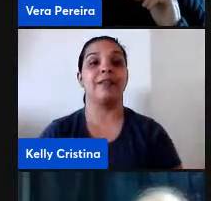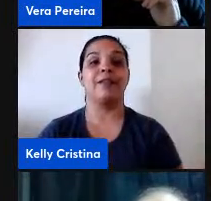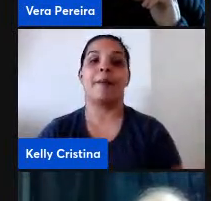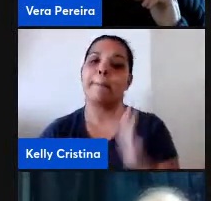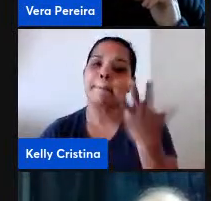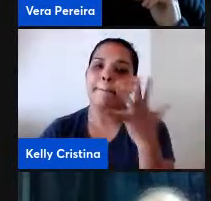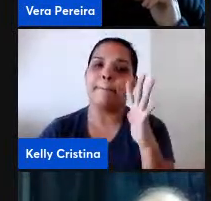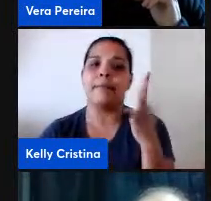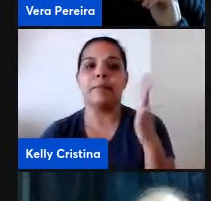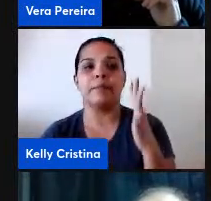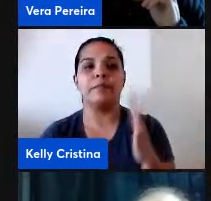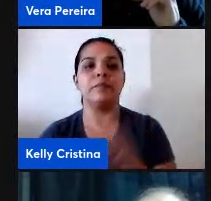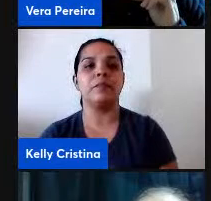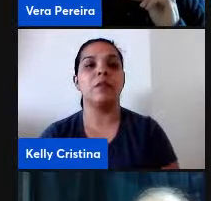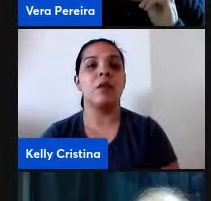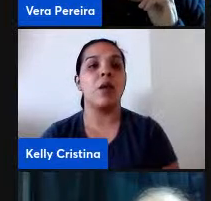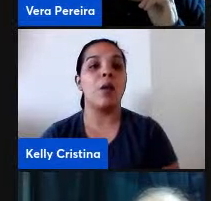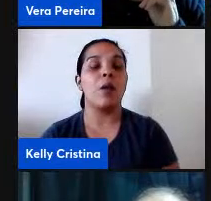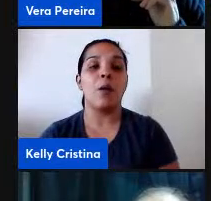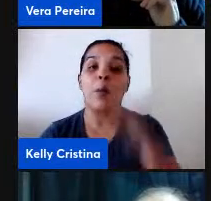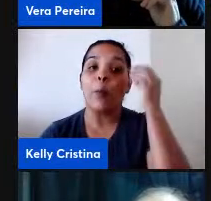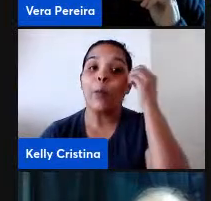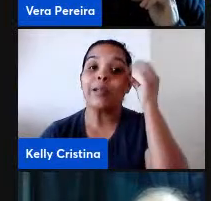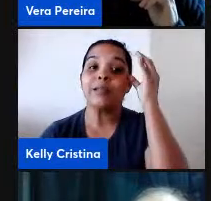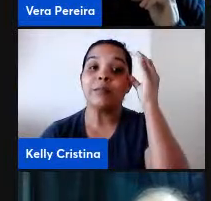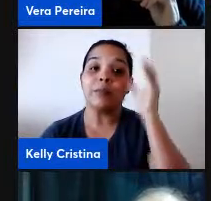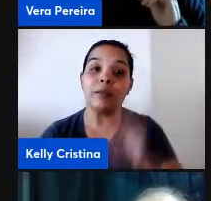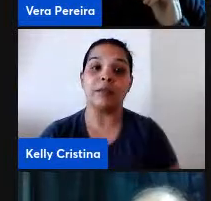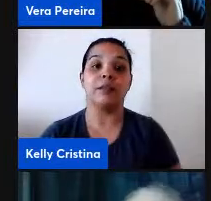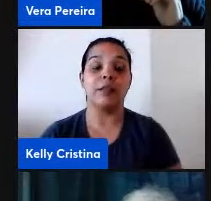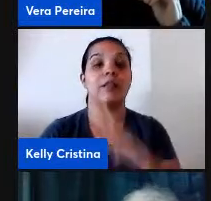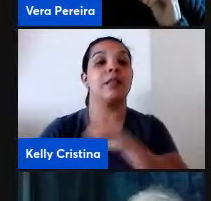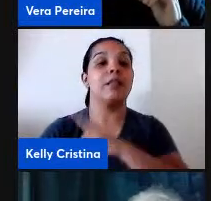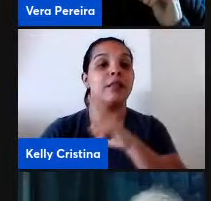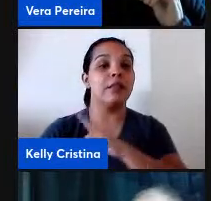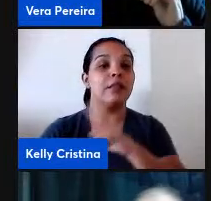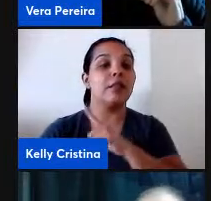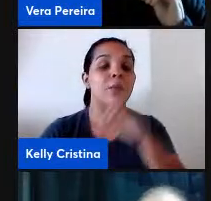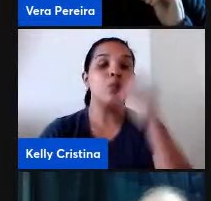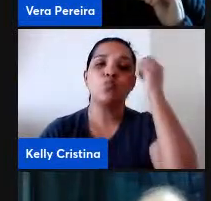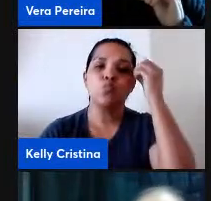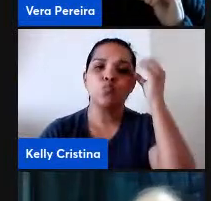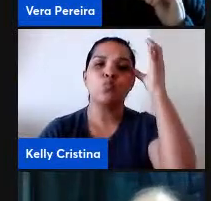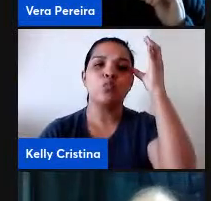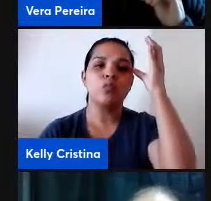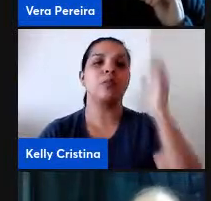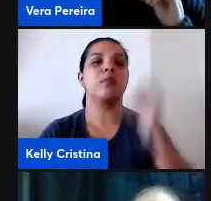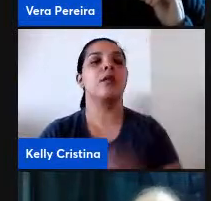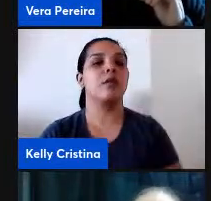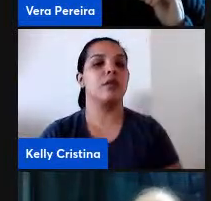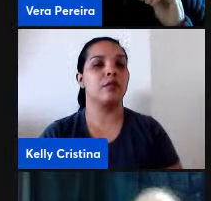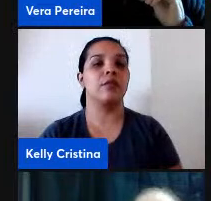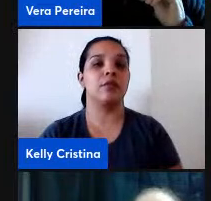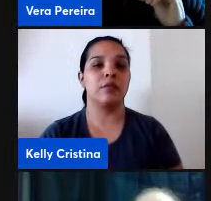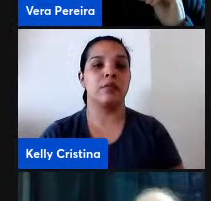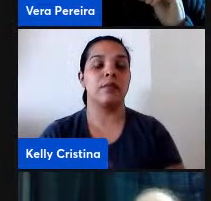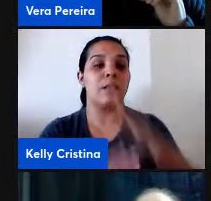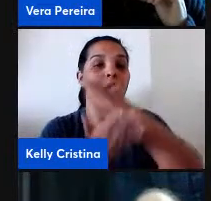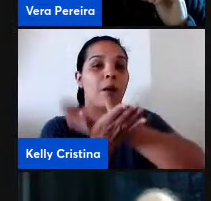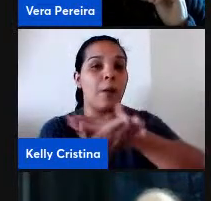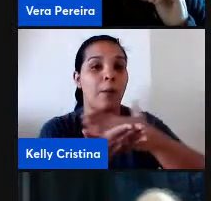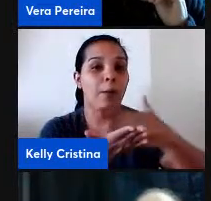razoável conhecimento, não muito, mas temos conhecimento suficiente para começar